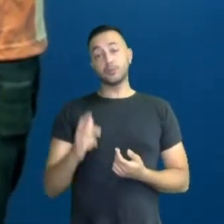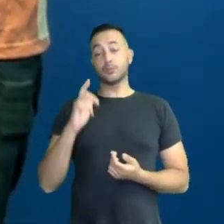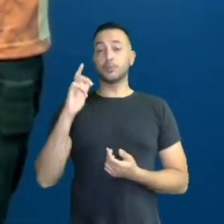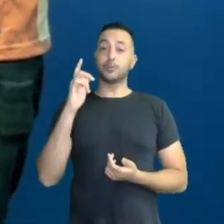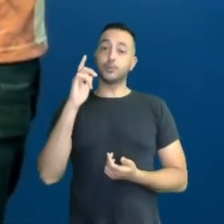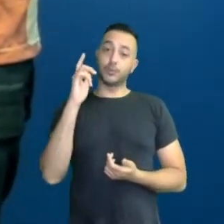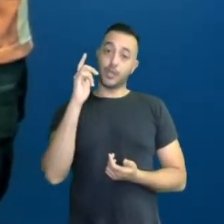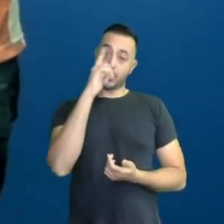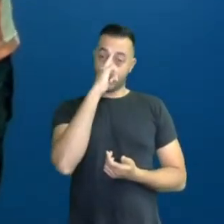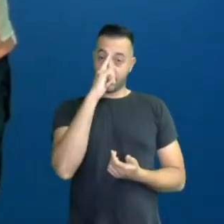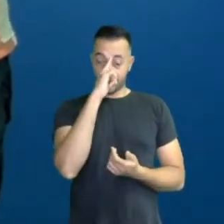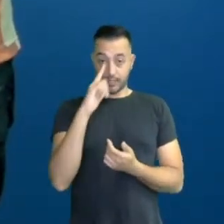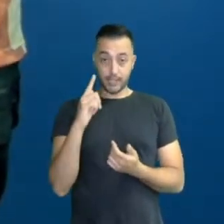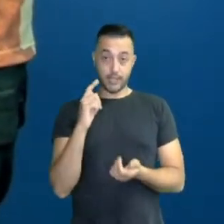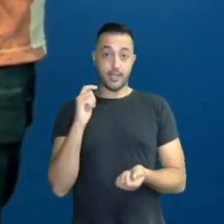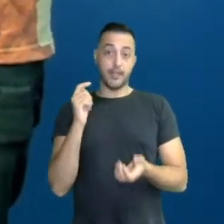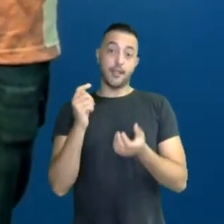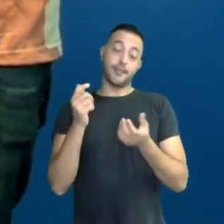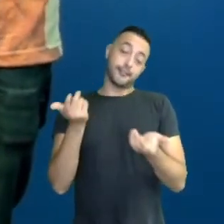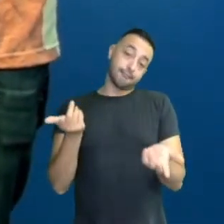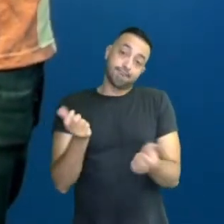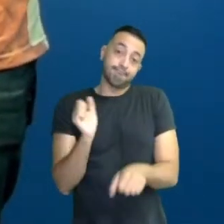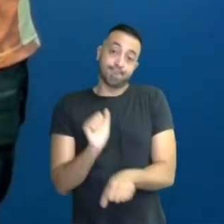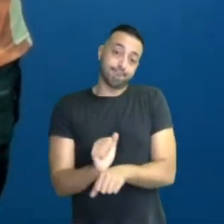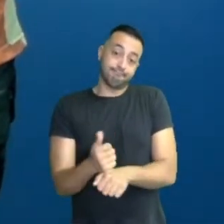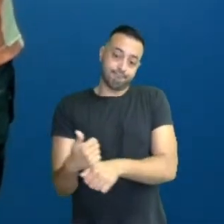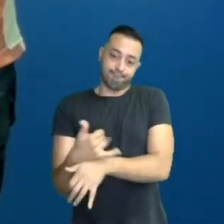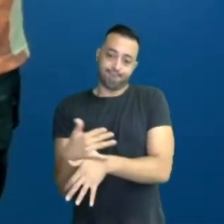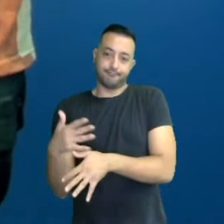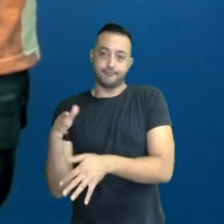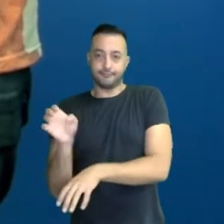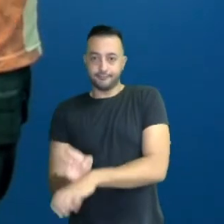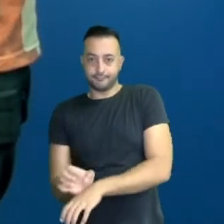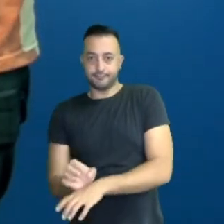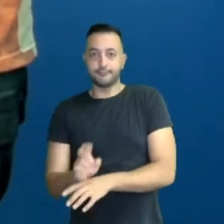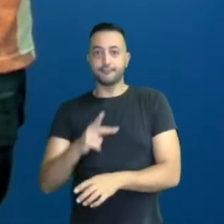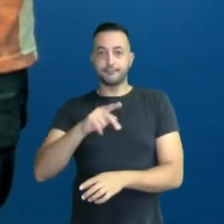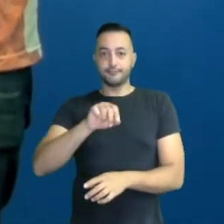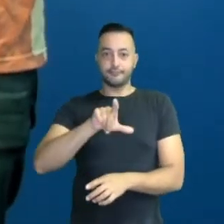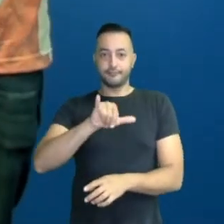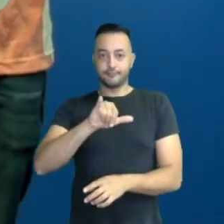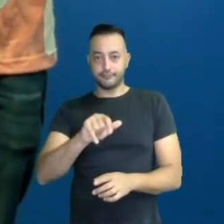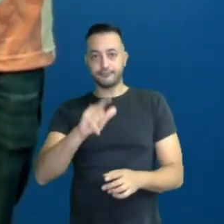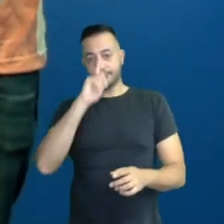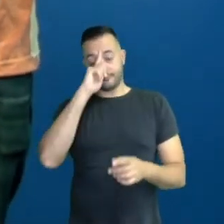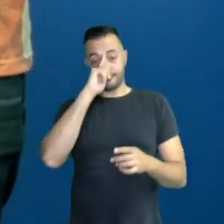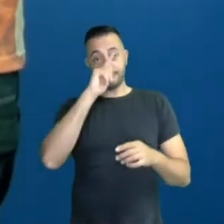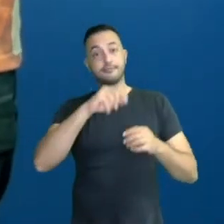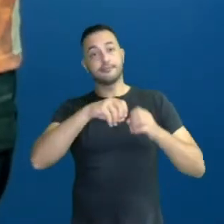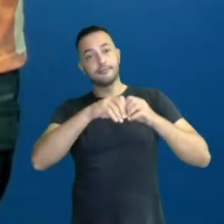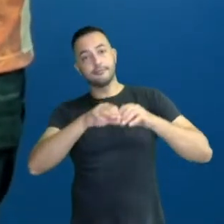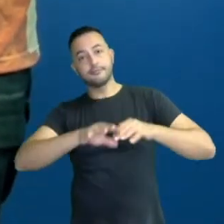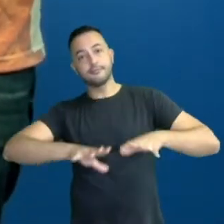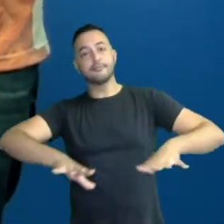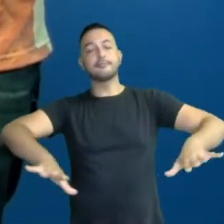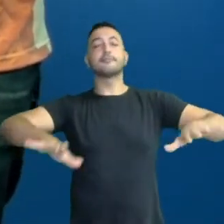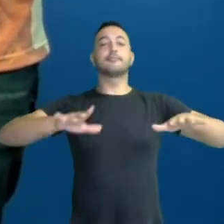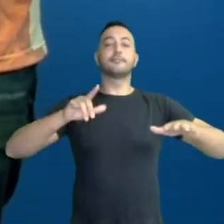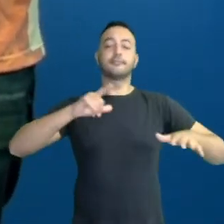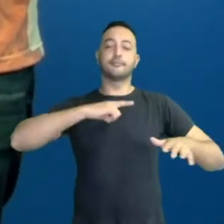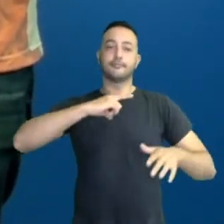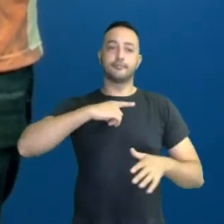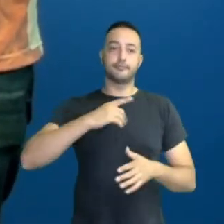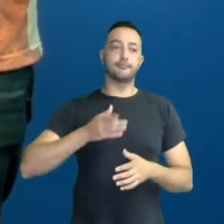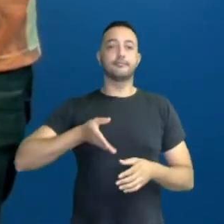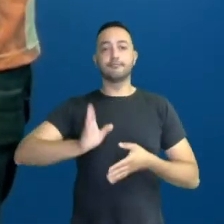ser restrita apenas às cidades-estados, às polis gregas, e elas vão se estender para